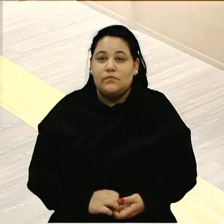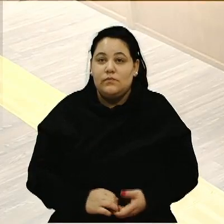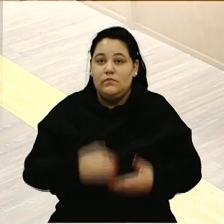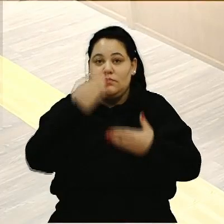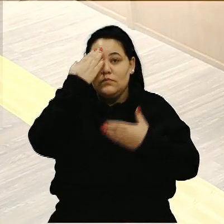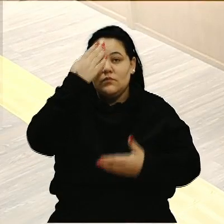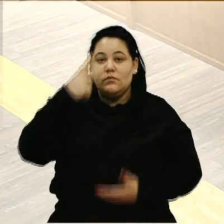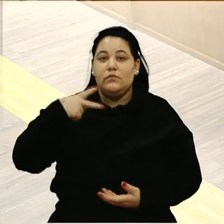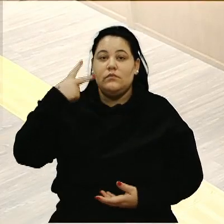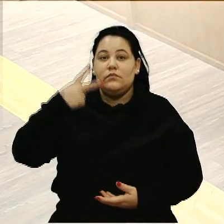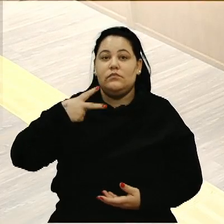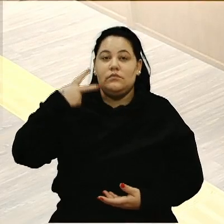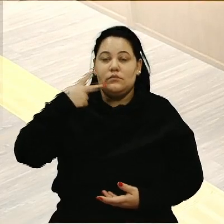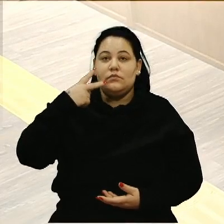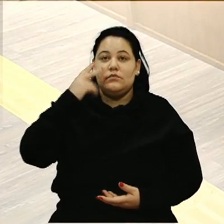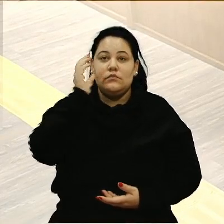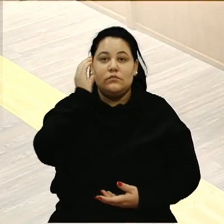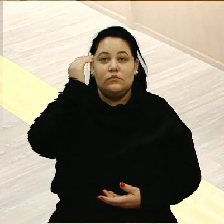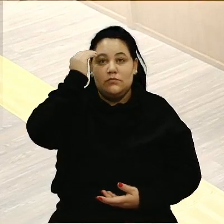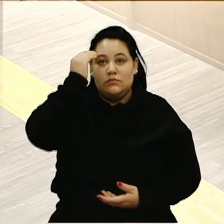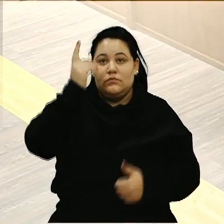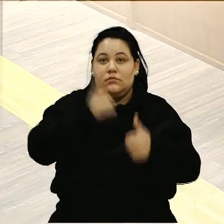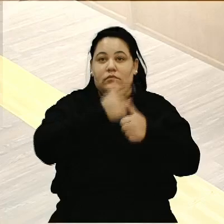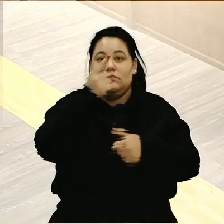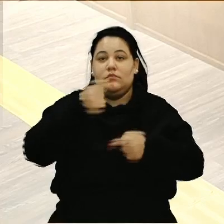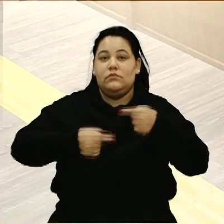Vereador Felipe, em primeira discussão.